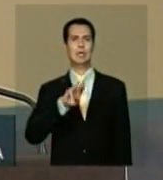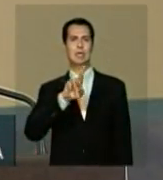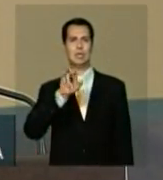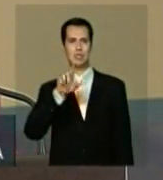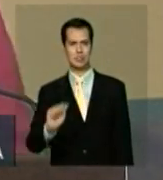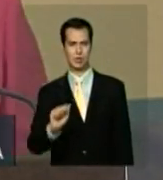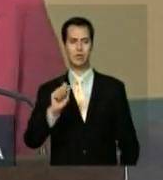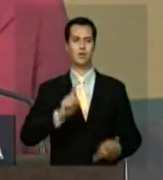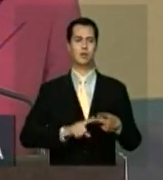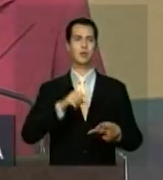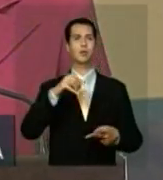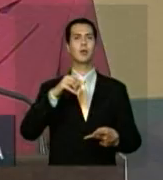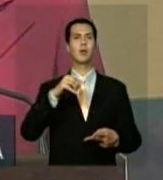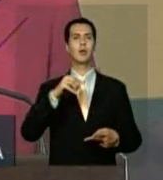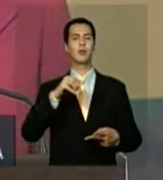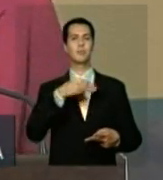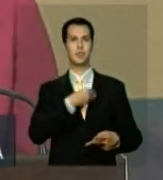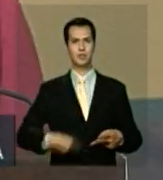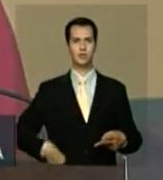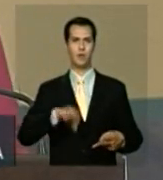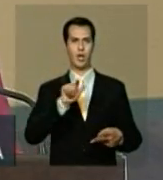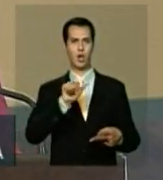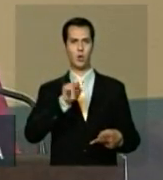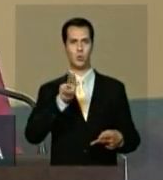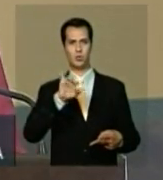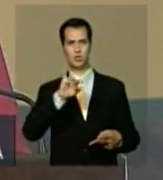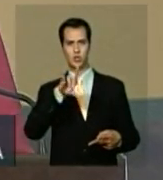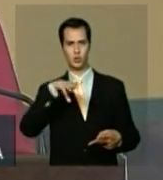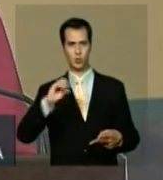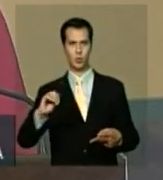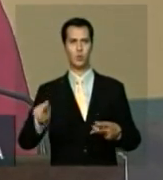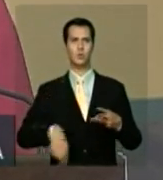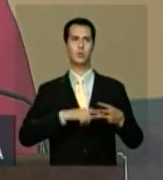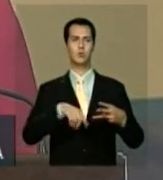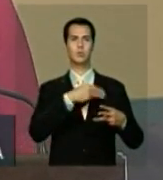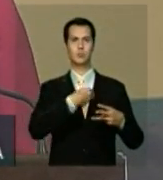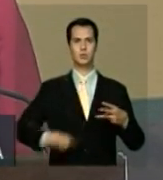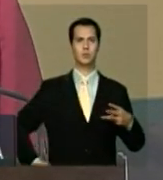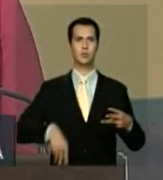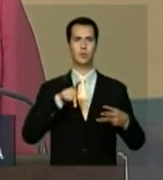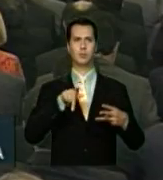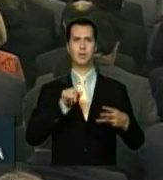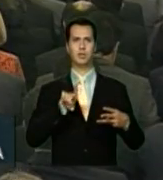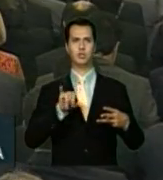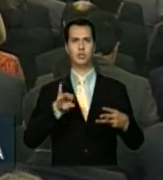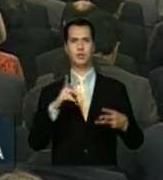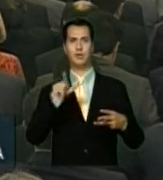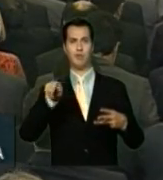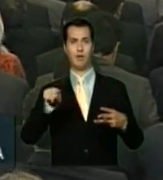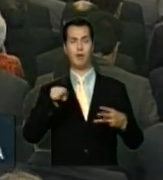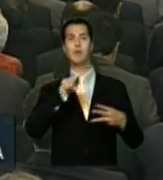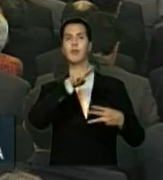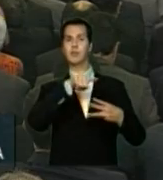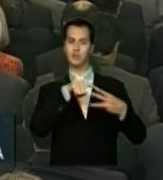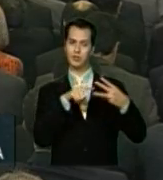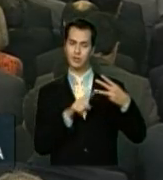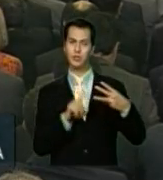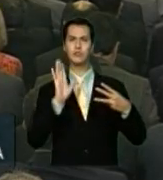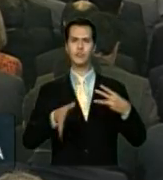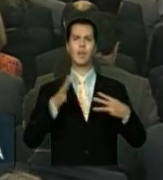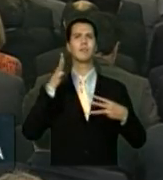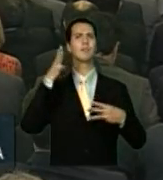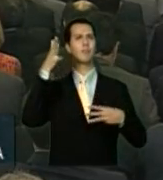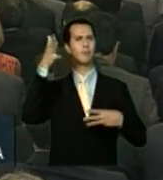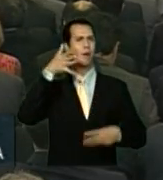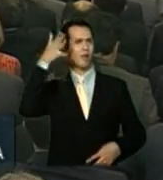Mercadante do ministro Padilha do que significa essas metas e esses instrumentos